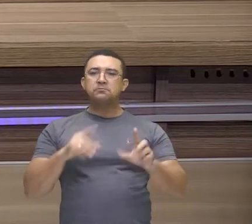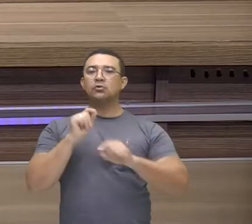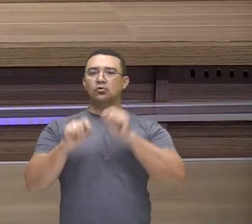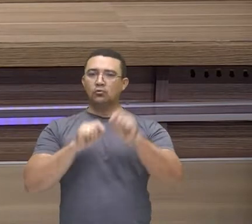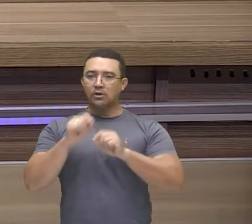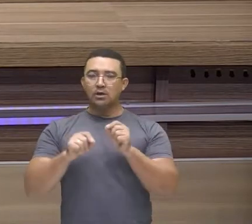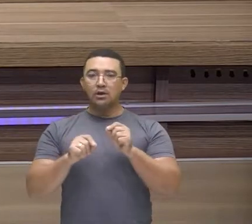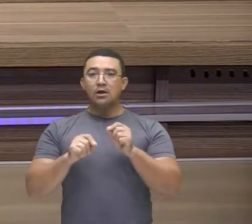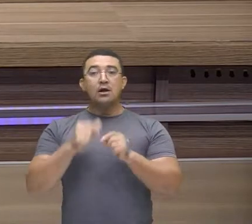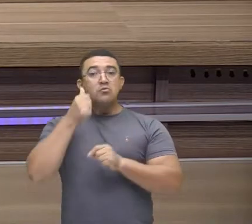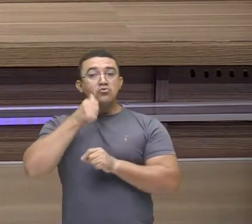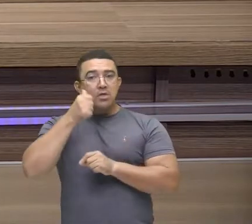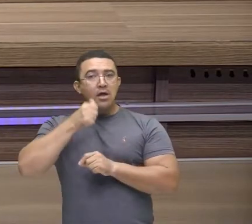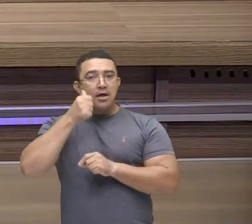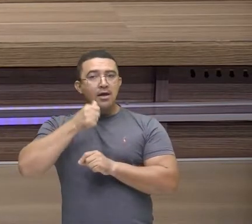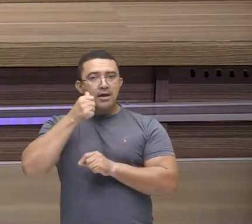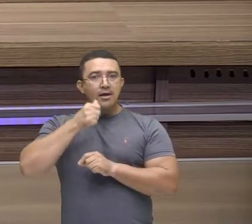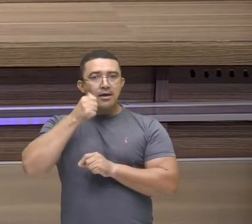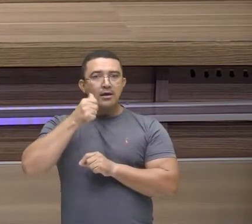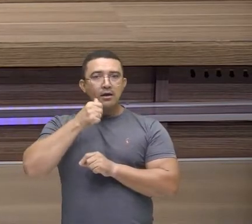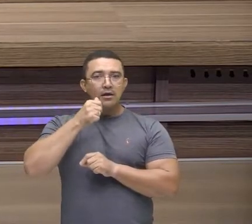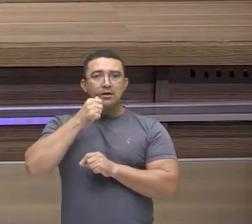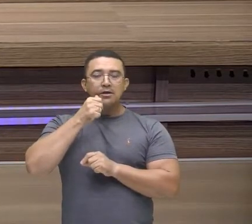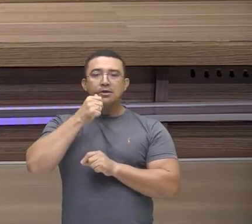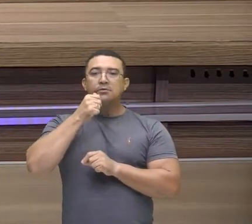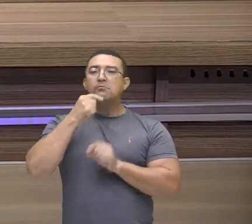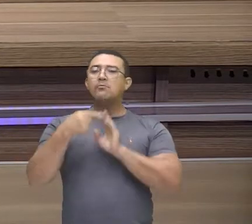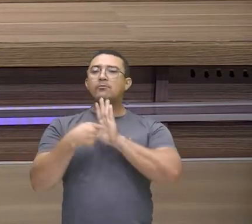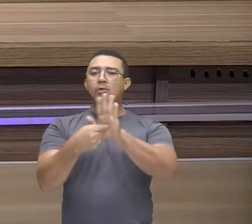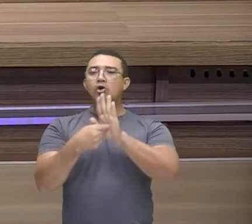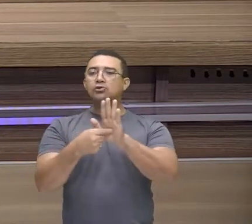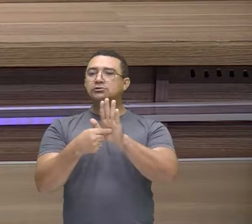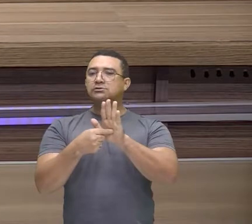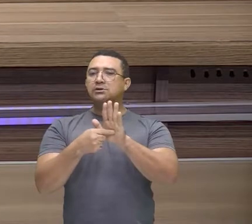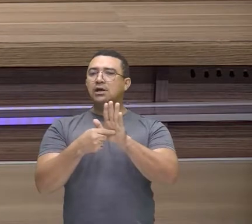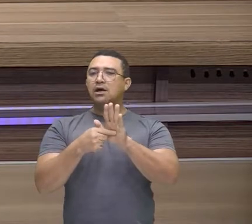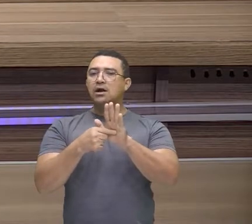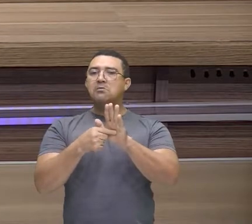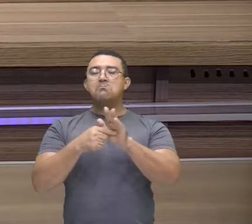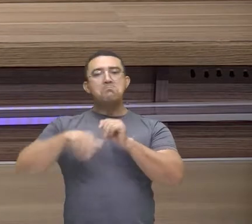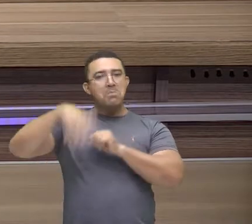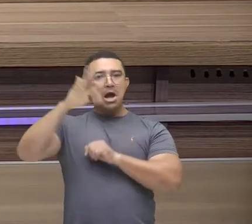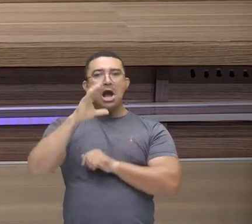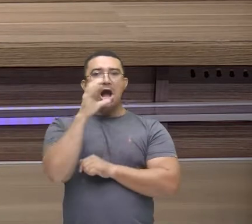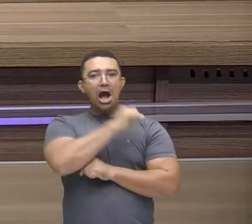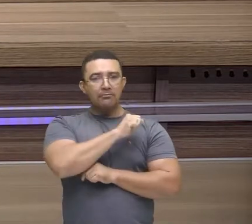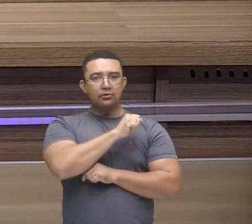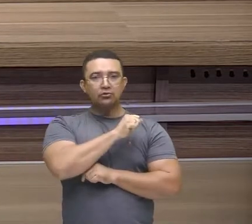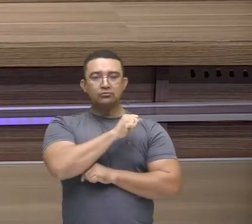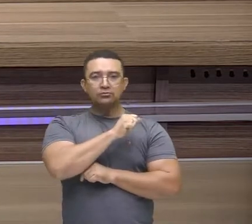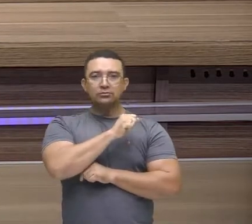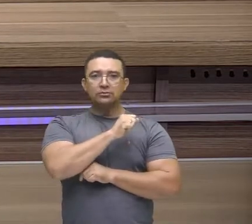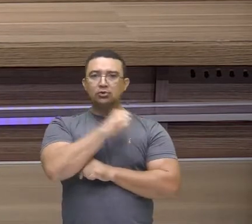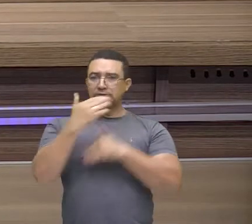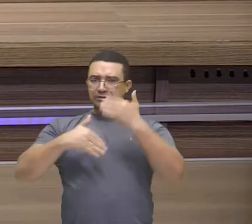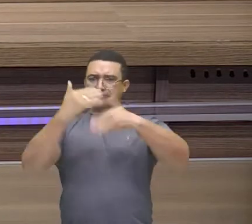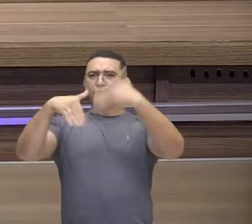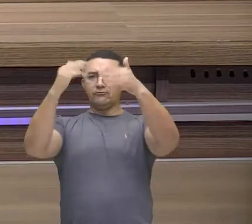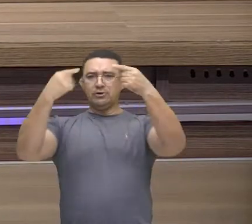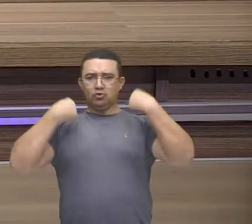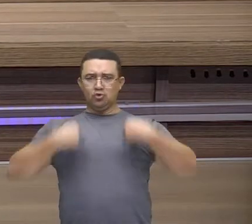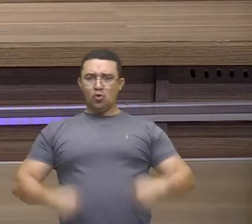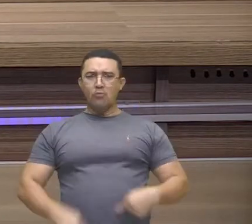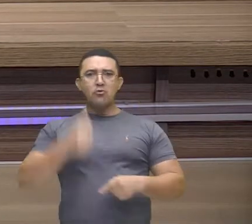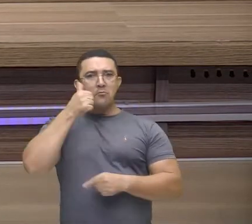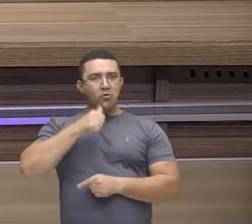sexo feminino, ele tem uma exposição maior e mais rápida do que o menino, né? As